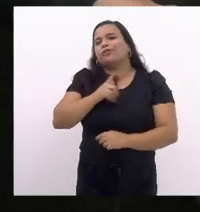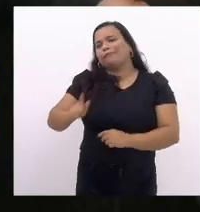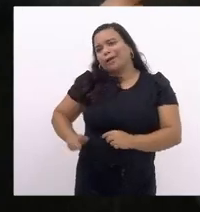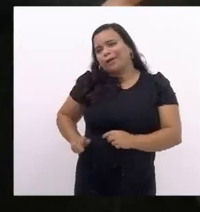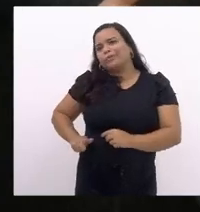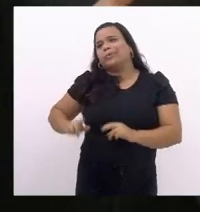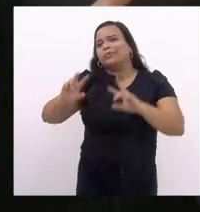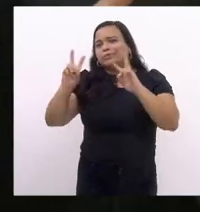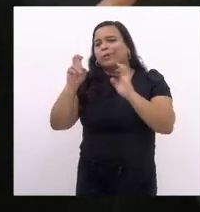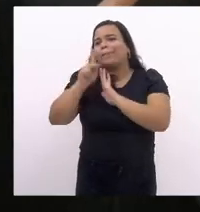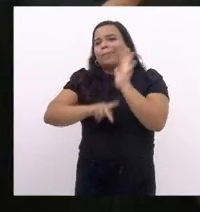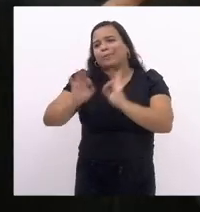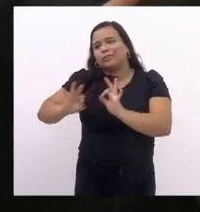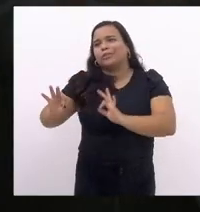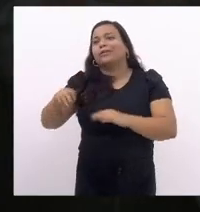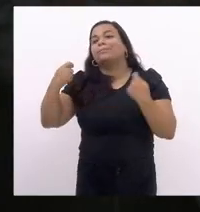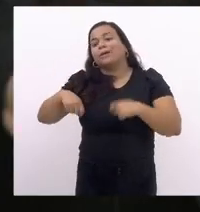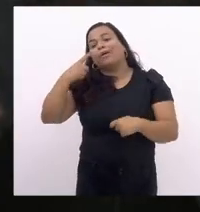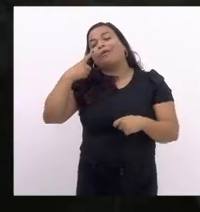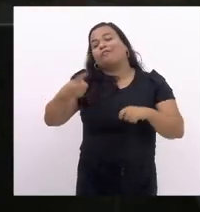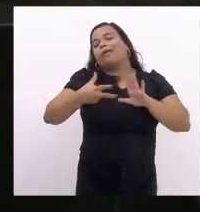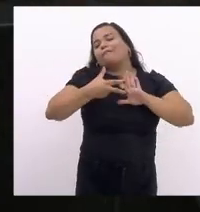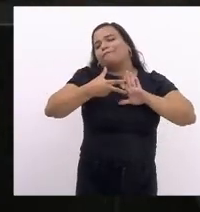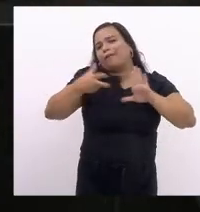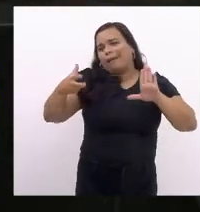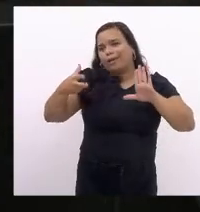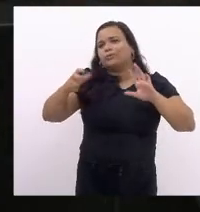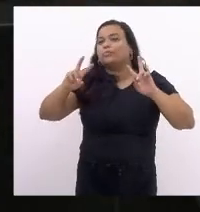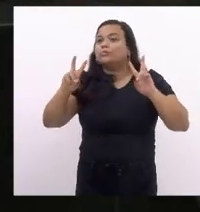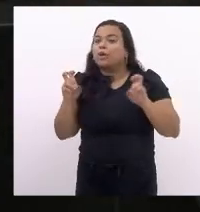ter que tratar do veto aposto ao projeto